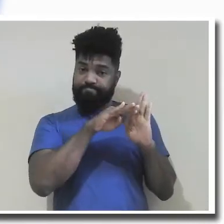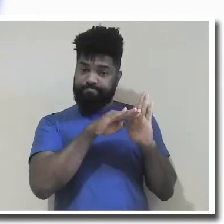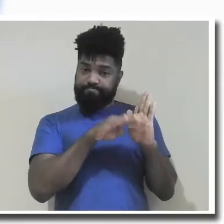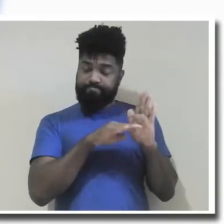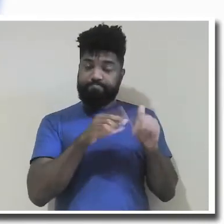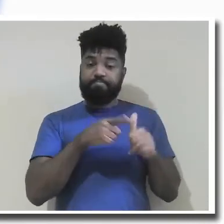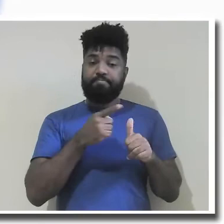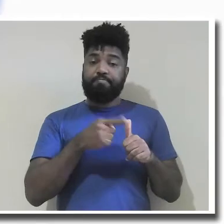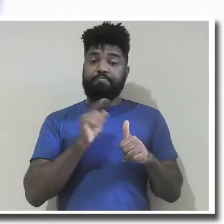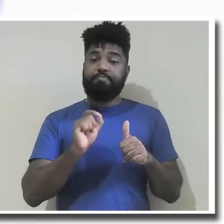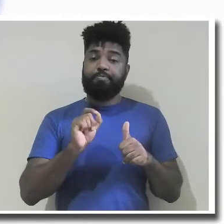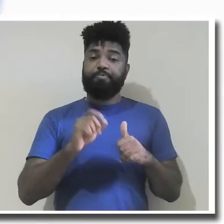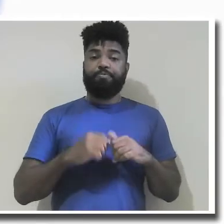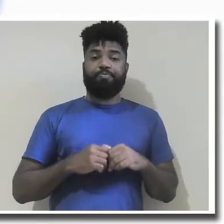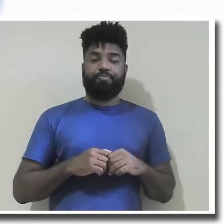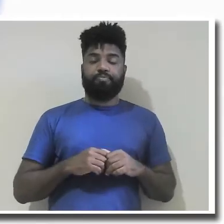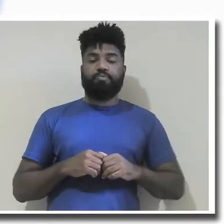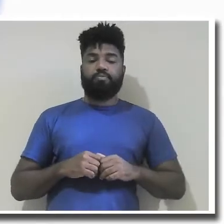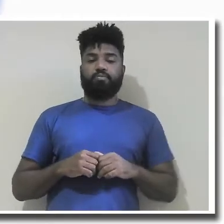primeiro